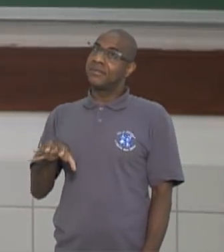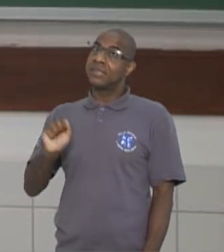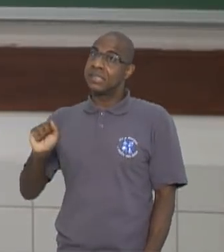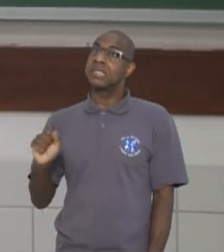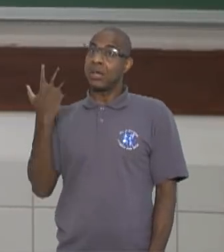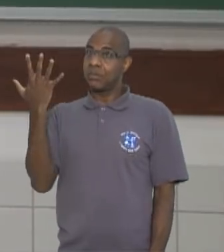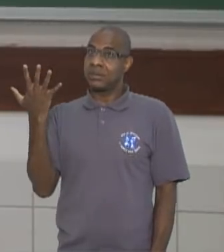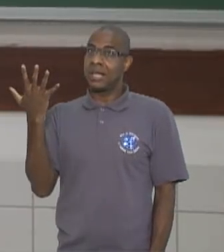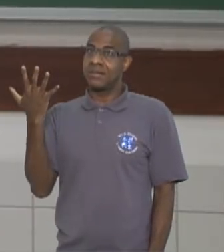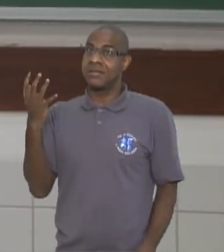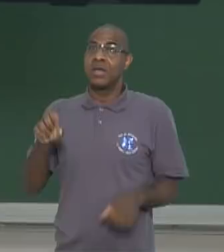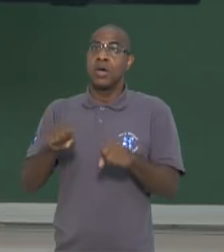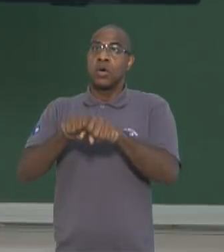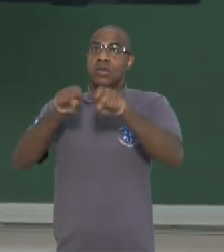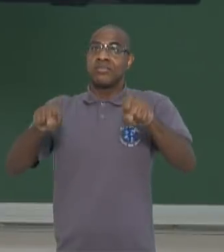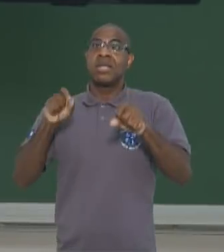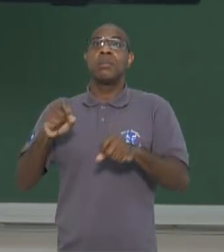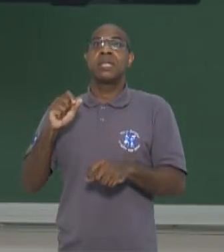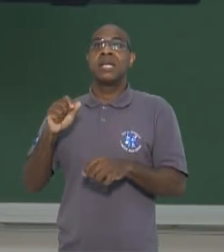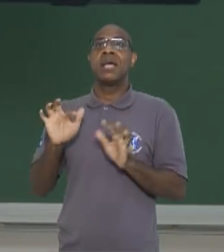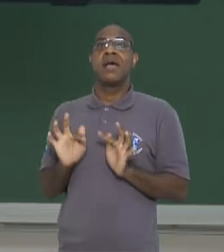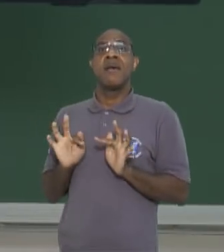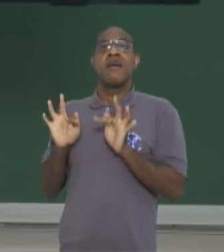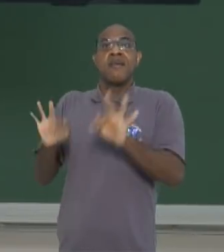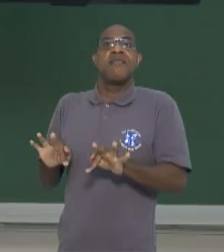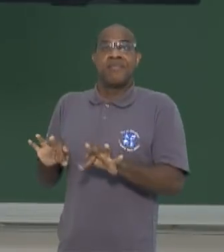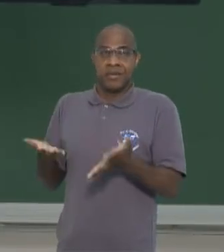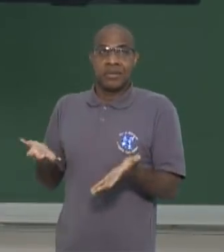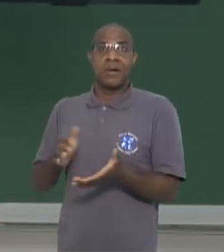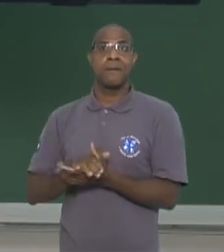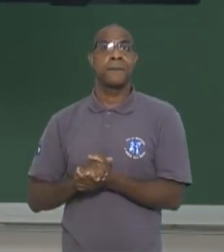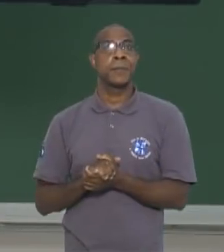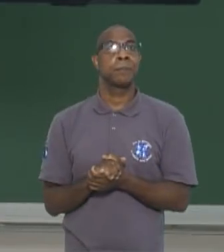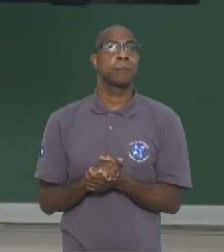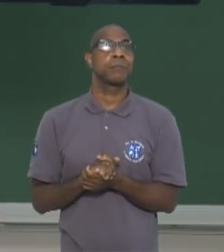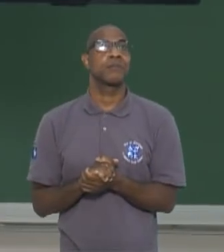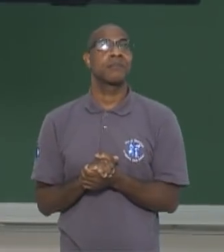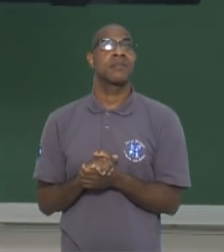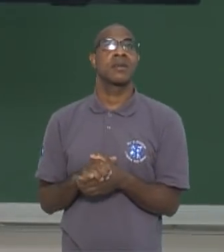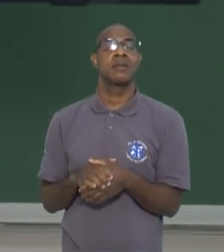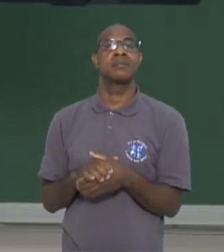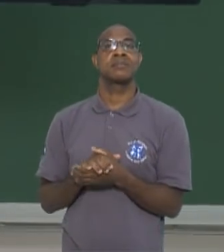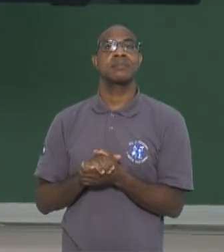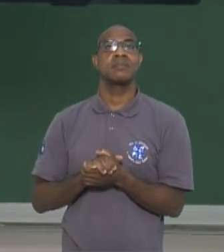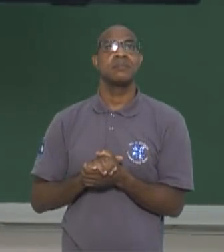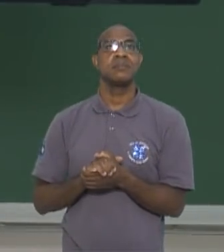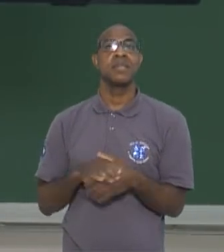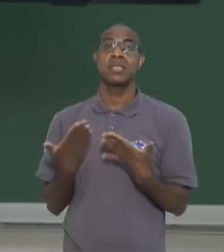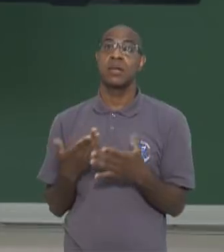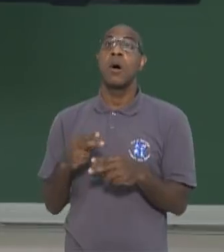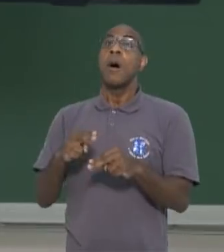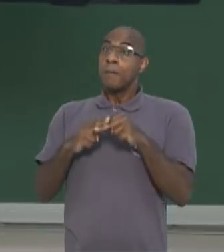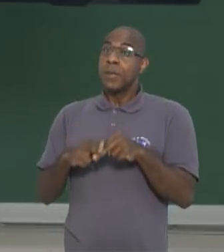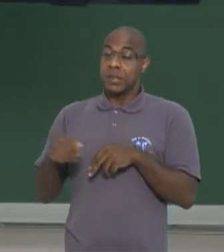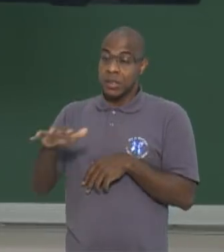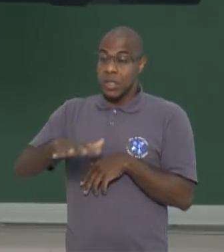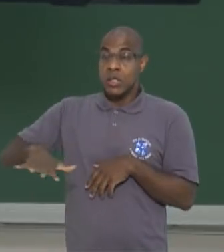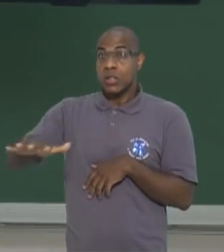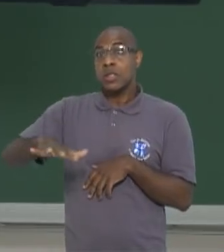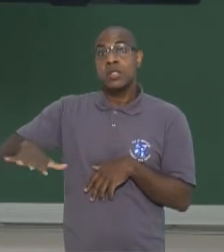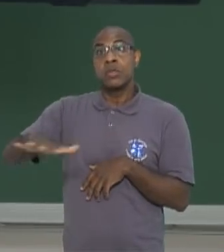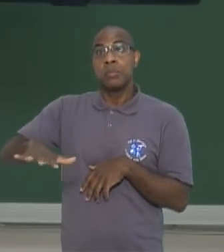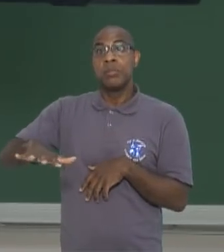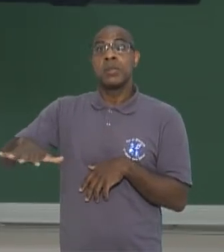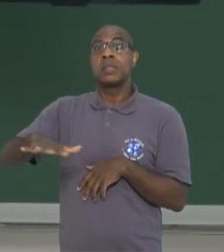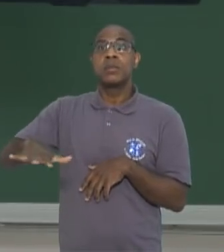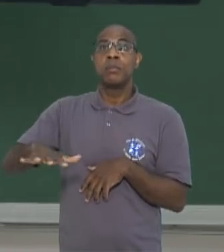sistema feudal, falando de uma forma bem simplista, tá? Porque é claro que o sistema feudal ele é muito mais abrangente do que isso que